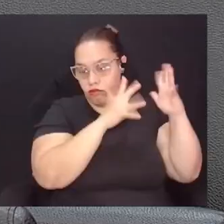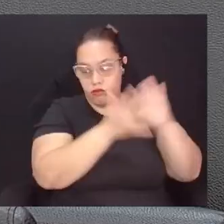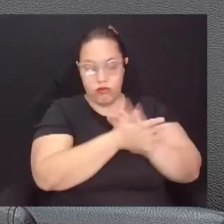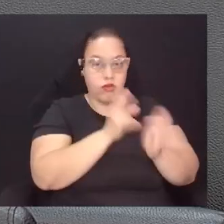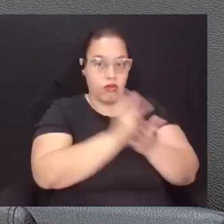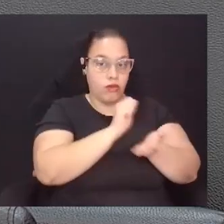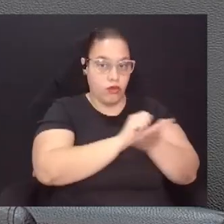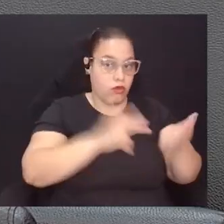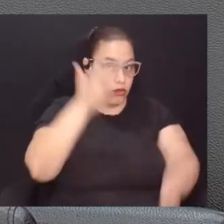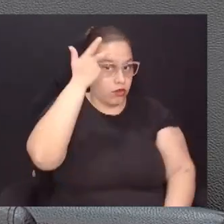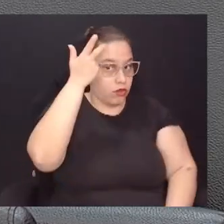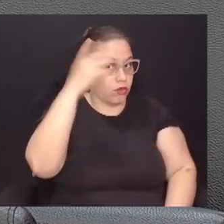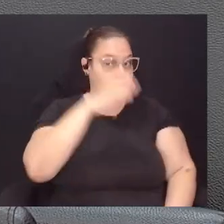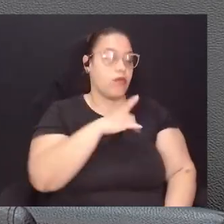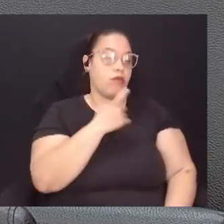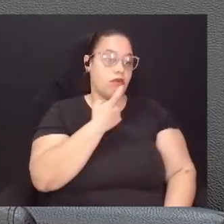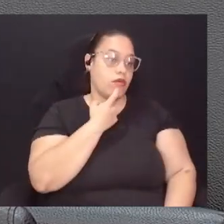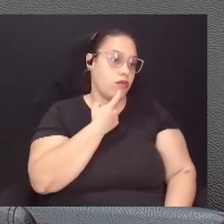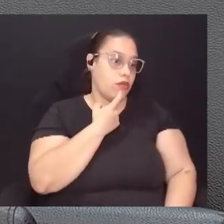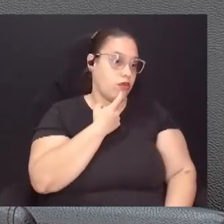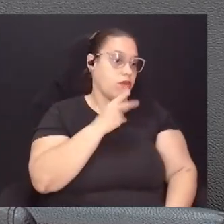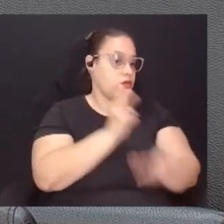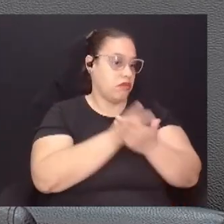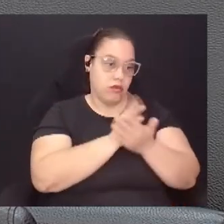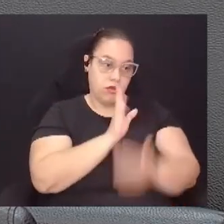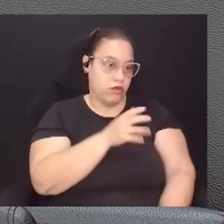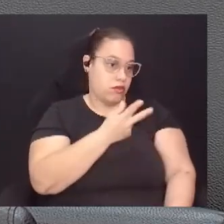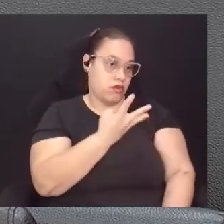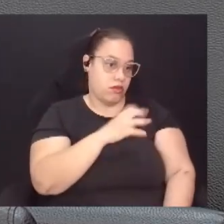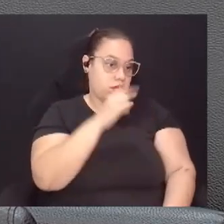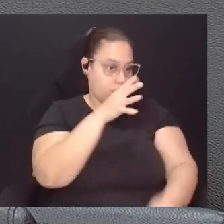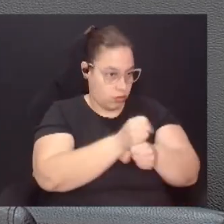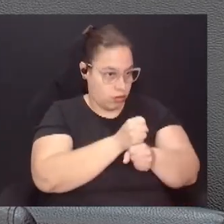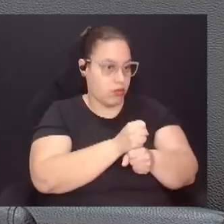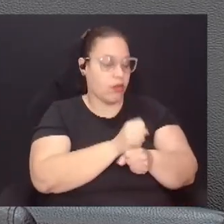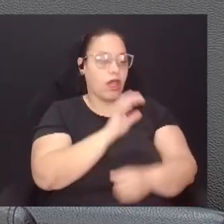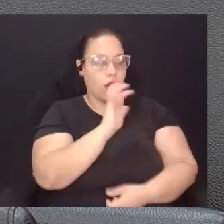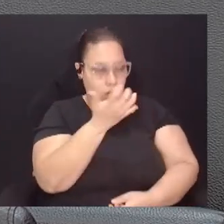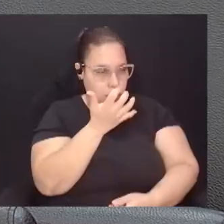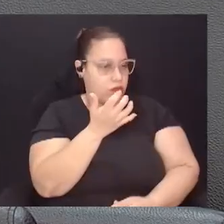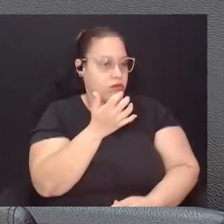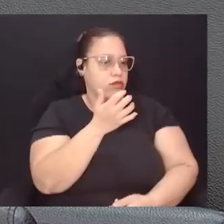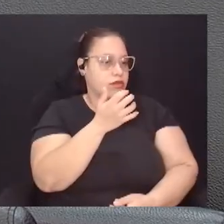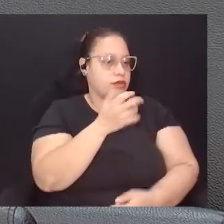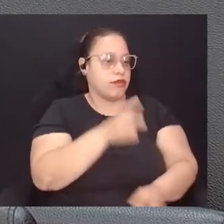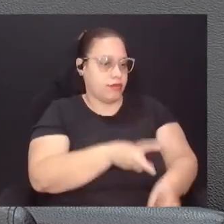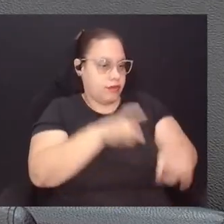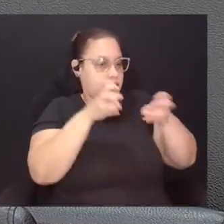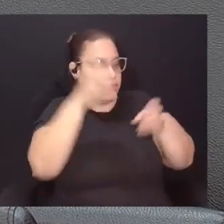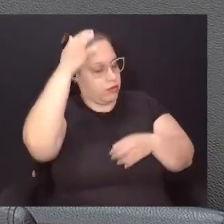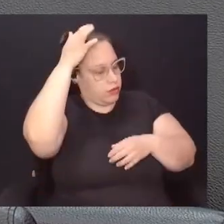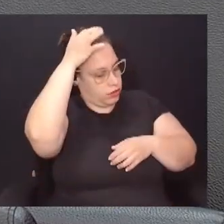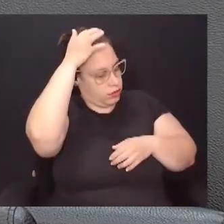É uma atividade tradicional na cidade de Campinas. Ela já tem mais de 40 anos, né, que ela acontece, foi